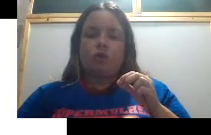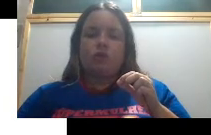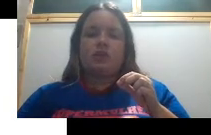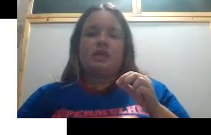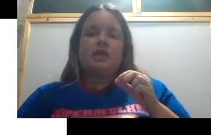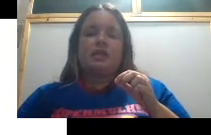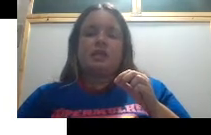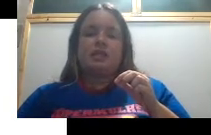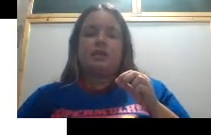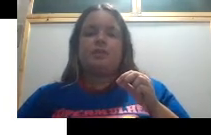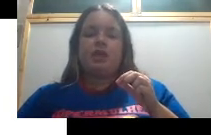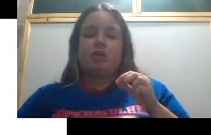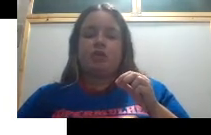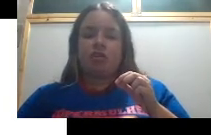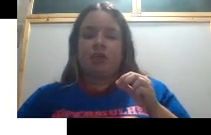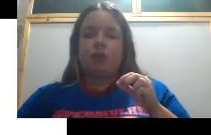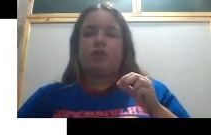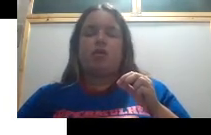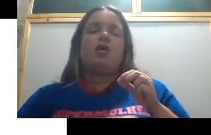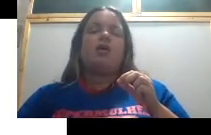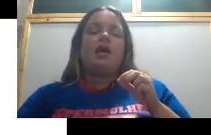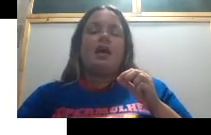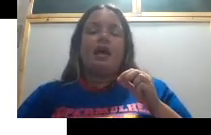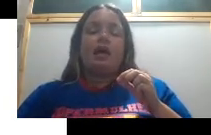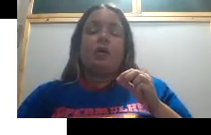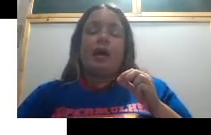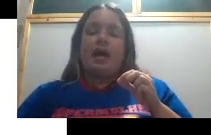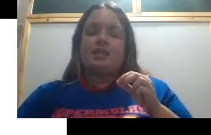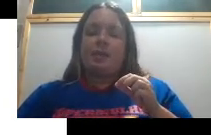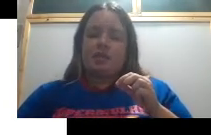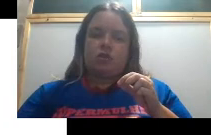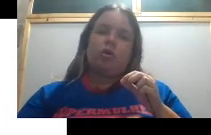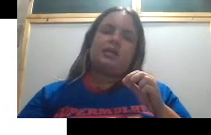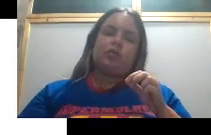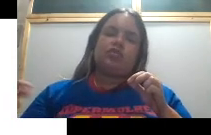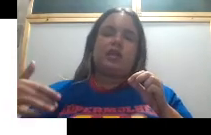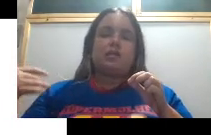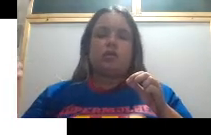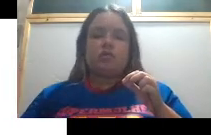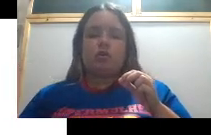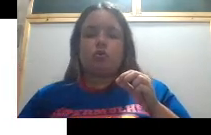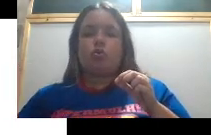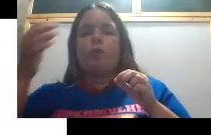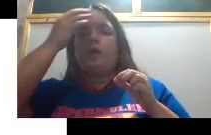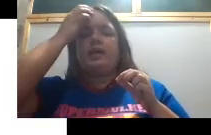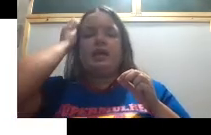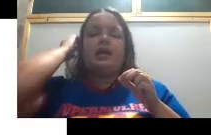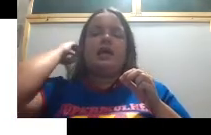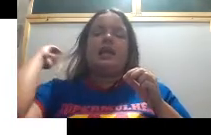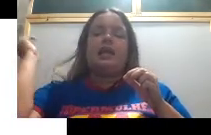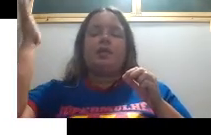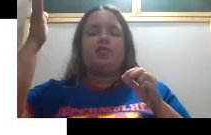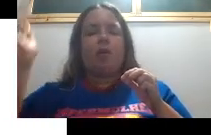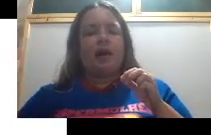São Paulo 15 Rio de Janeiro recebe esse nome essa constelação do Cruzeiro do Sul